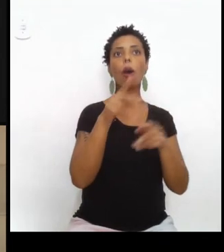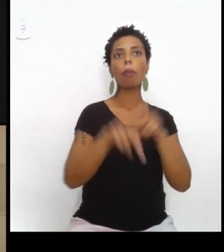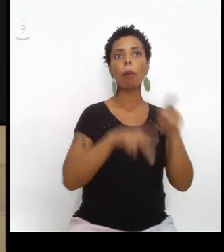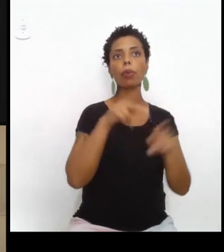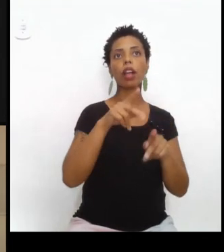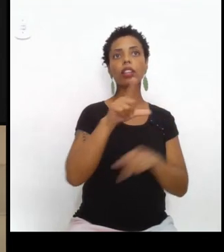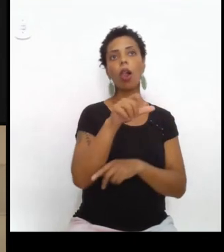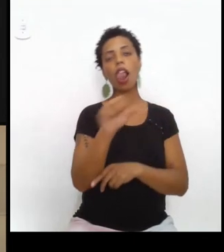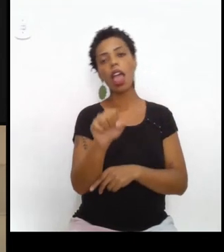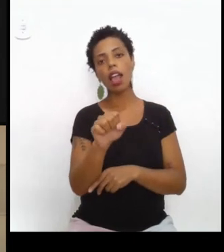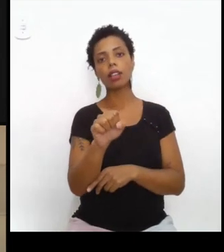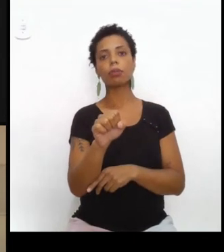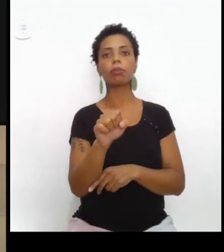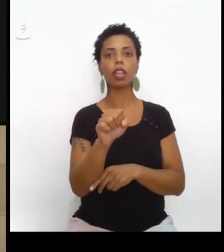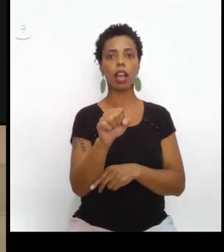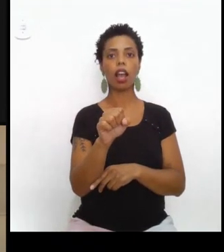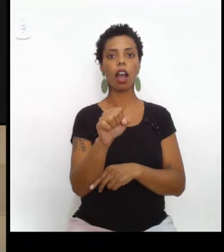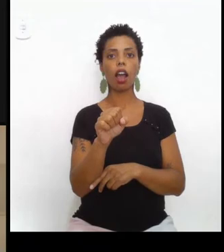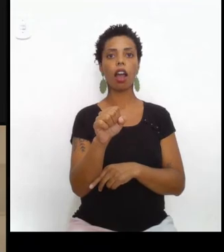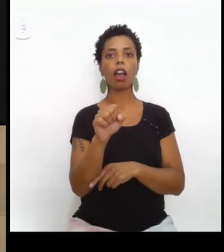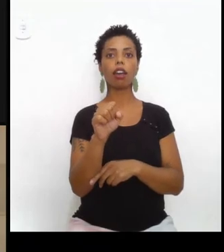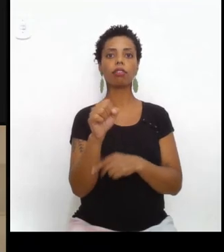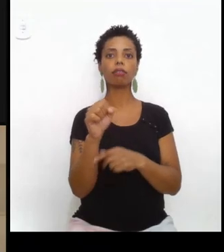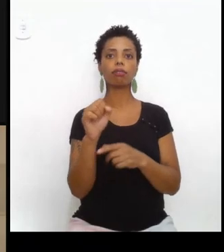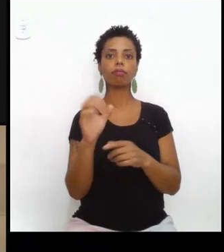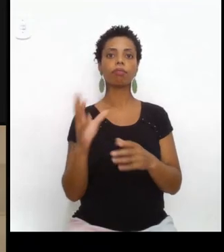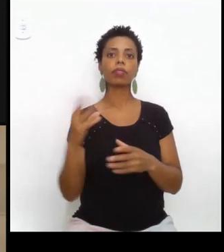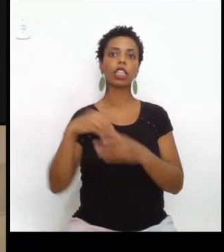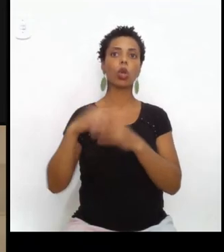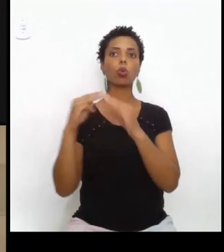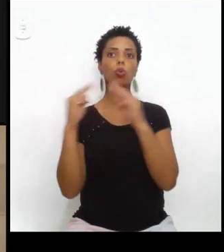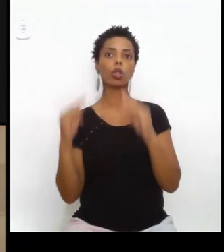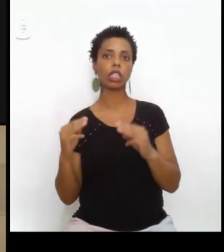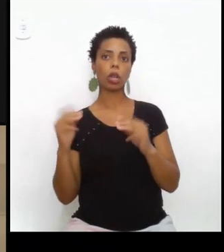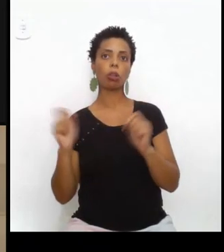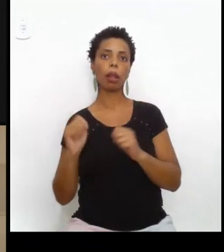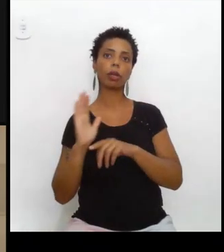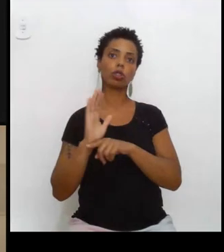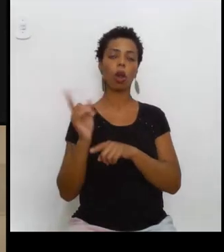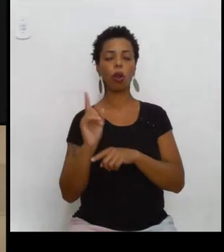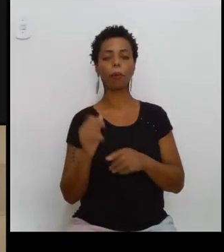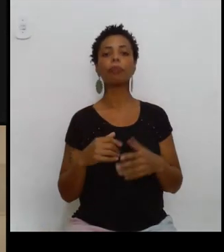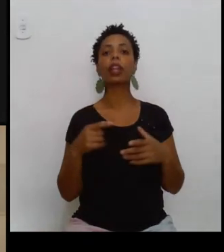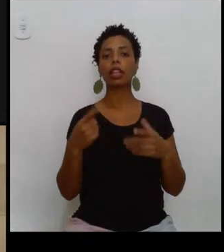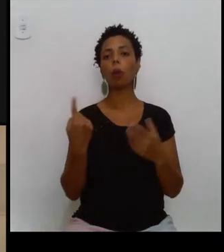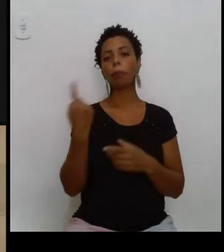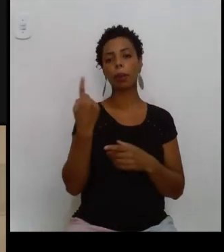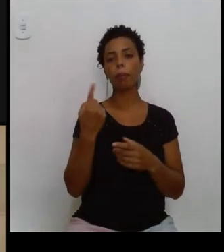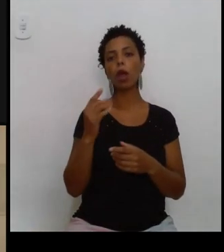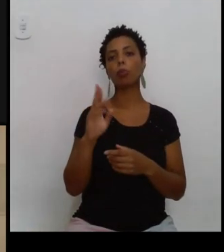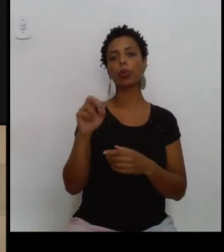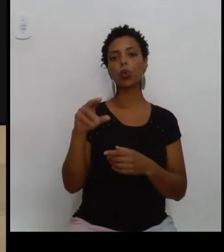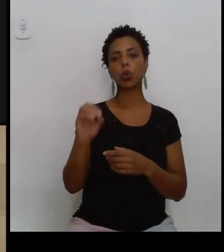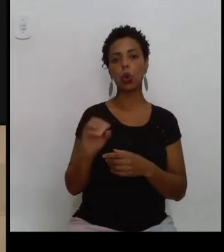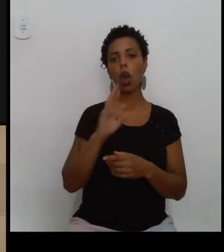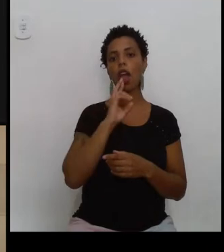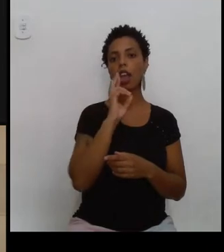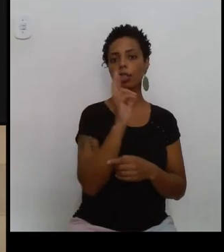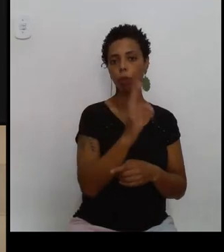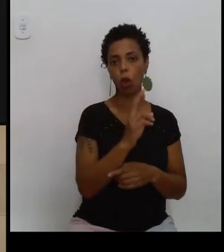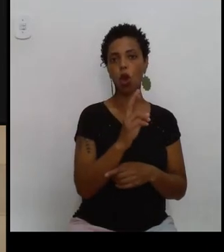problema no primeiro comentário depois passamos para Mônica e se quiserem mandar mais perguntas para colocar um dos três palestrantes